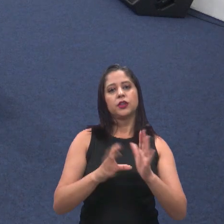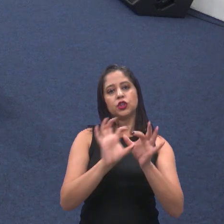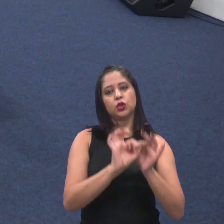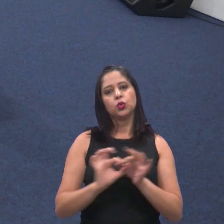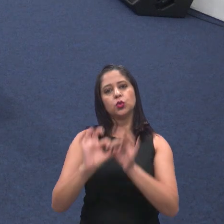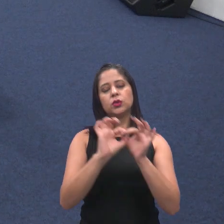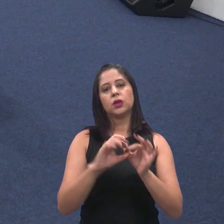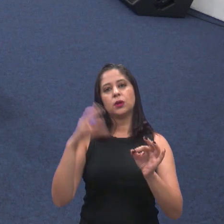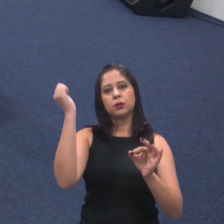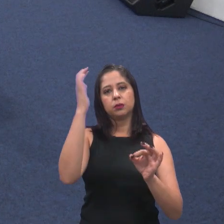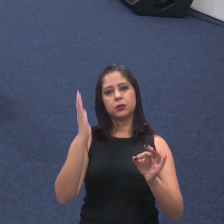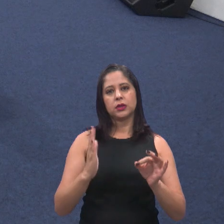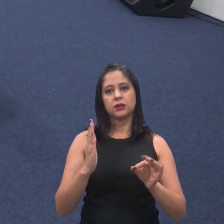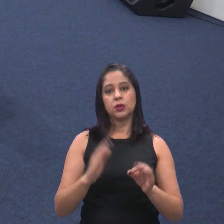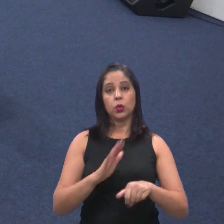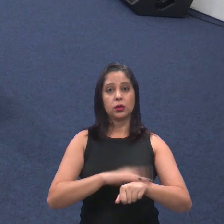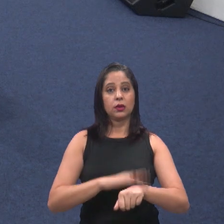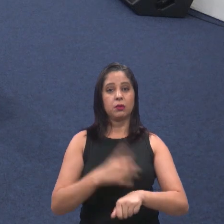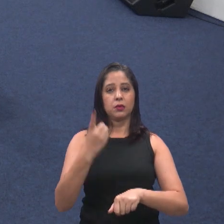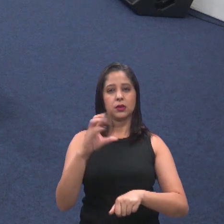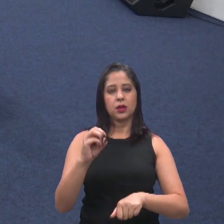o tempo de 10 minutos.